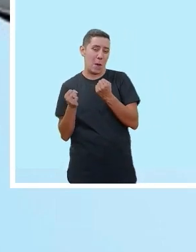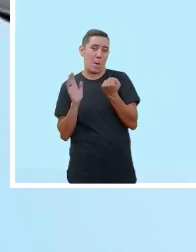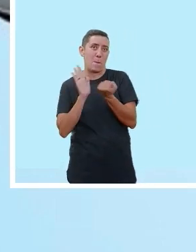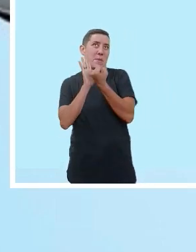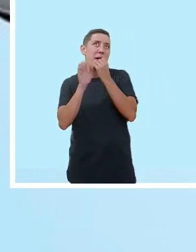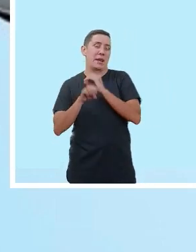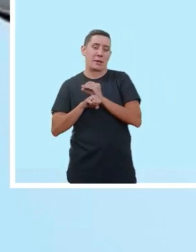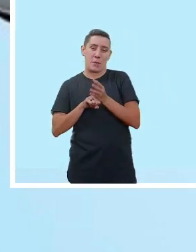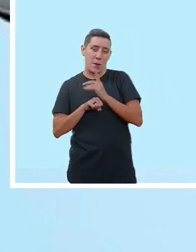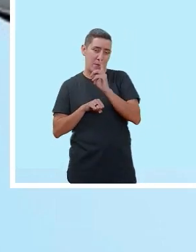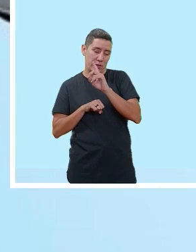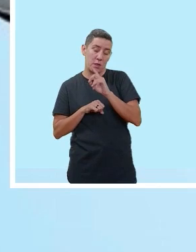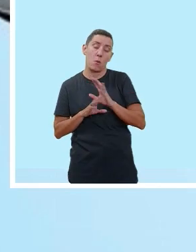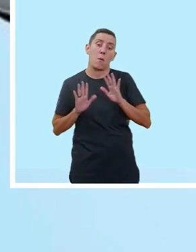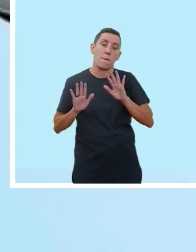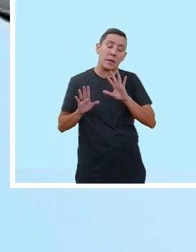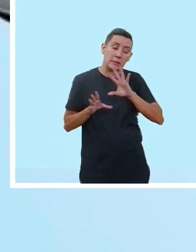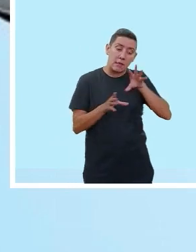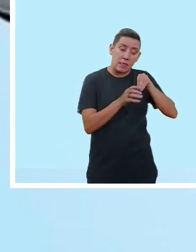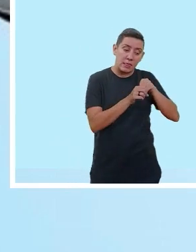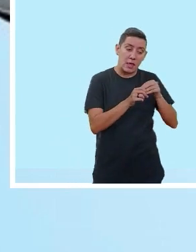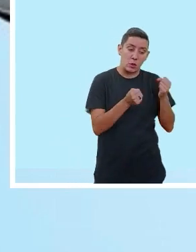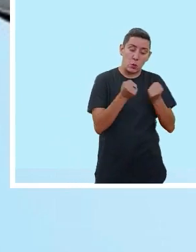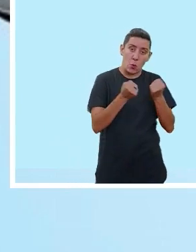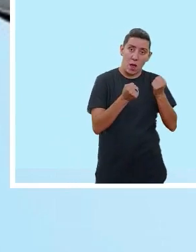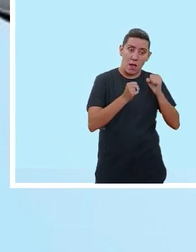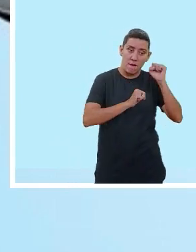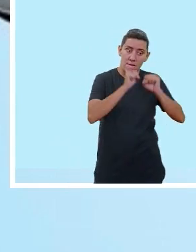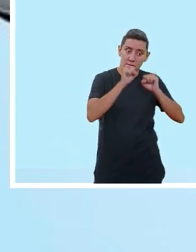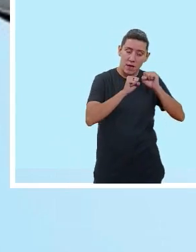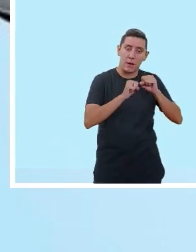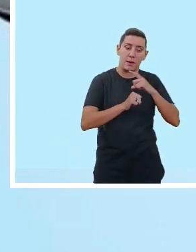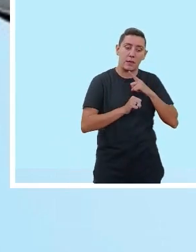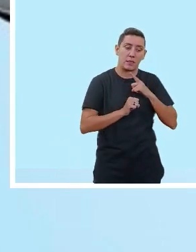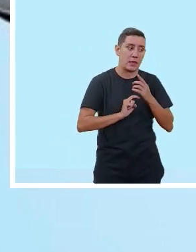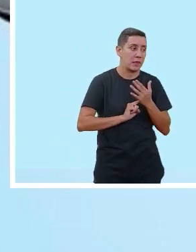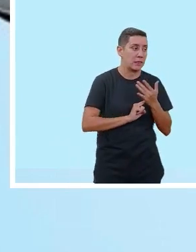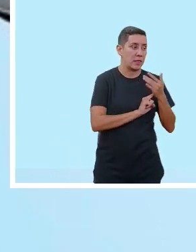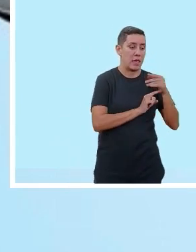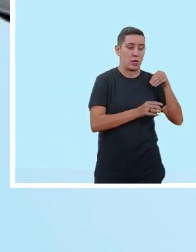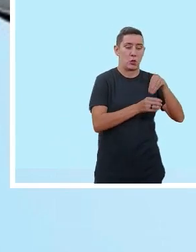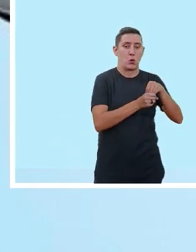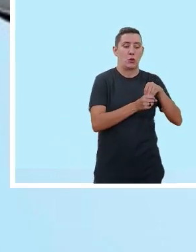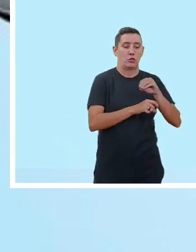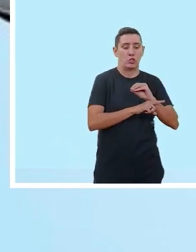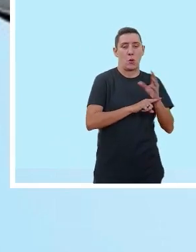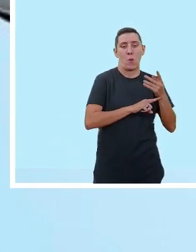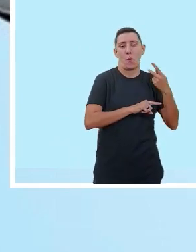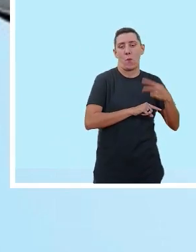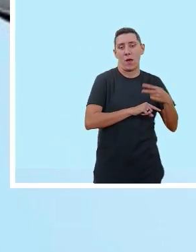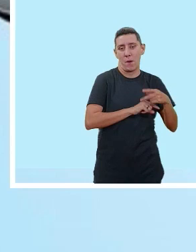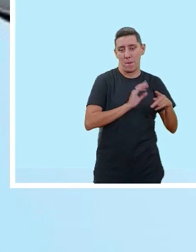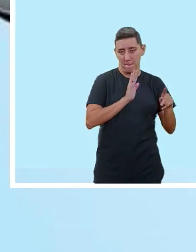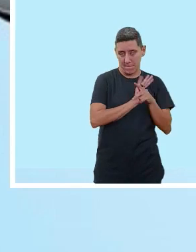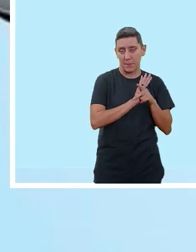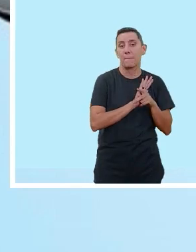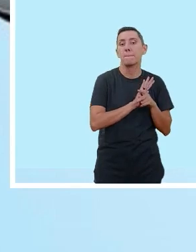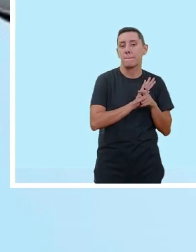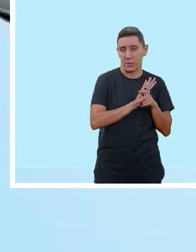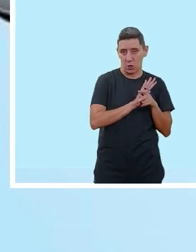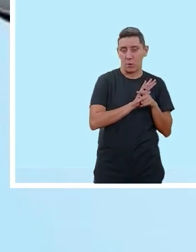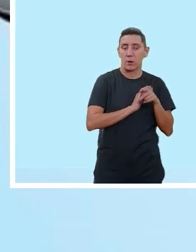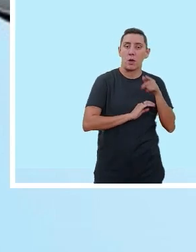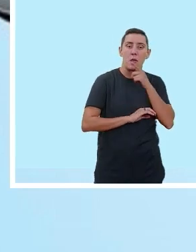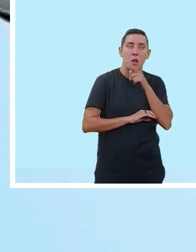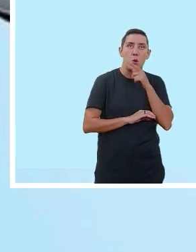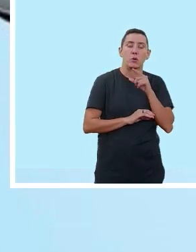utilizar, mas dentro de todos os grandes fabricantes globais, a tecnologia embarcada no carro para que ele seja mais limpo